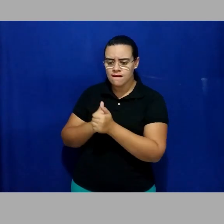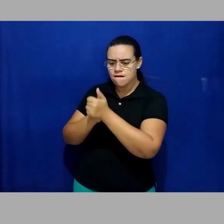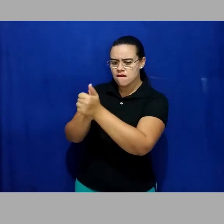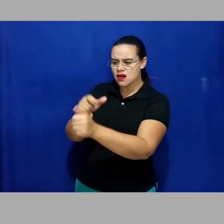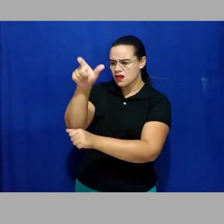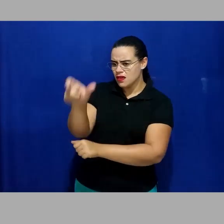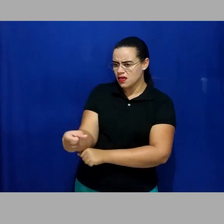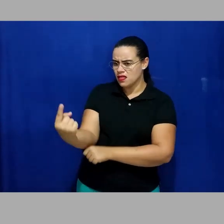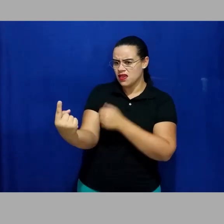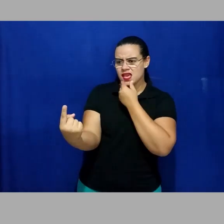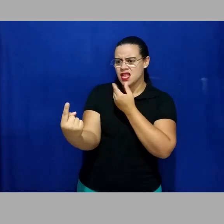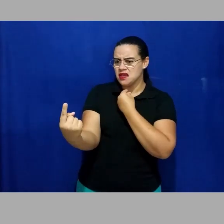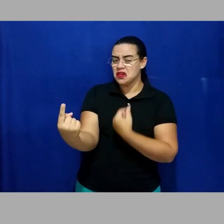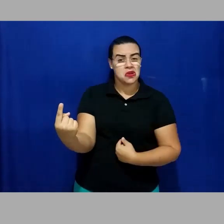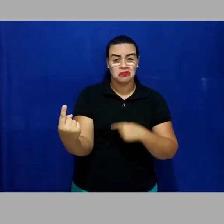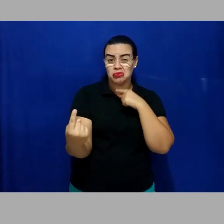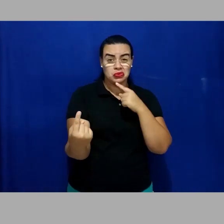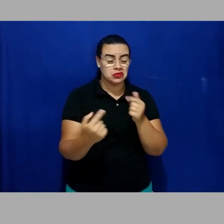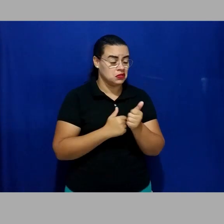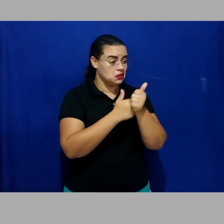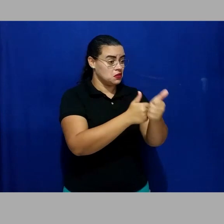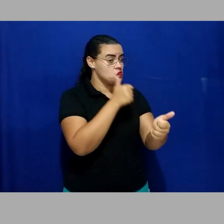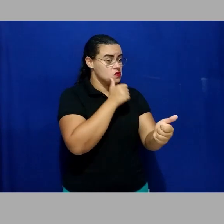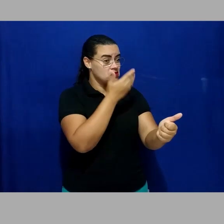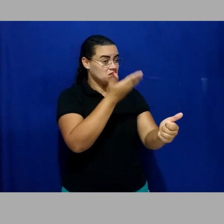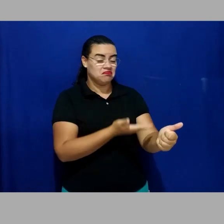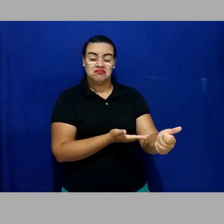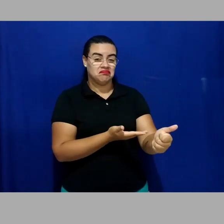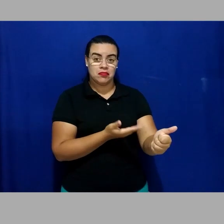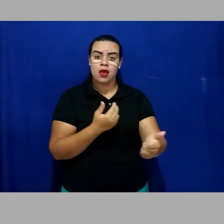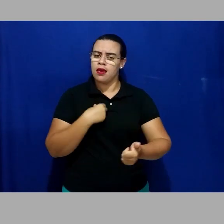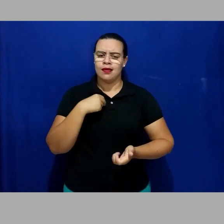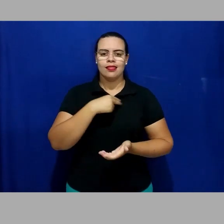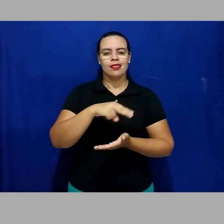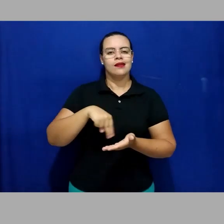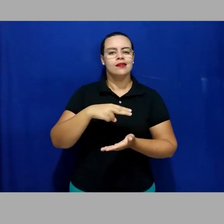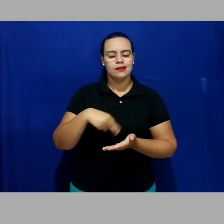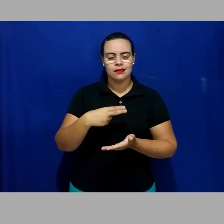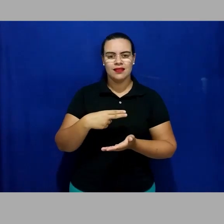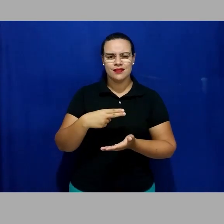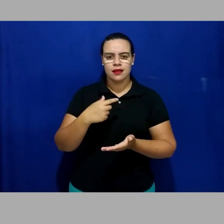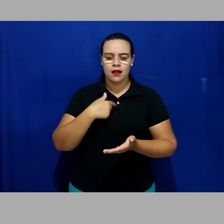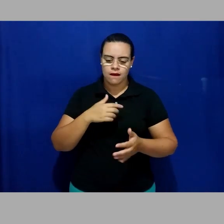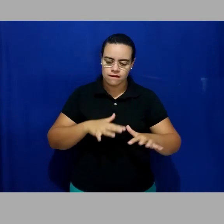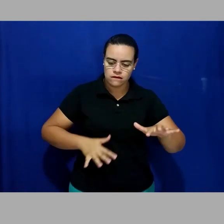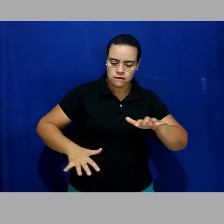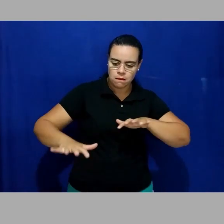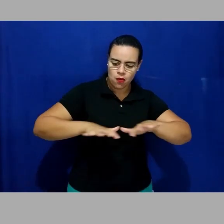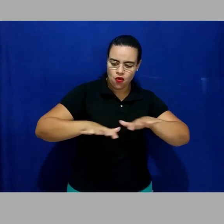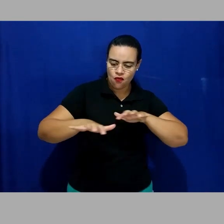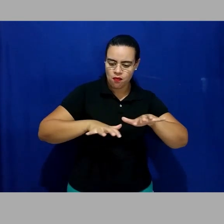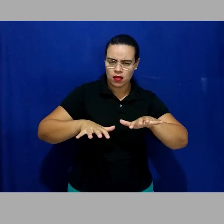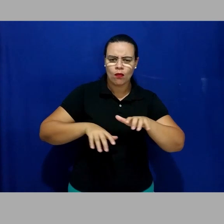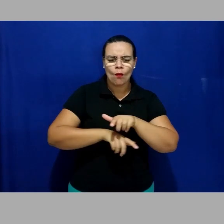Eu não consegui seguir os passos dele, eu não consegui seguir os passos dela. Eu dancei, saltei de vez